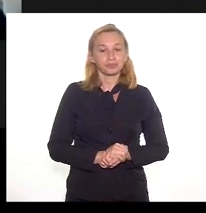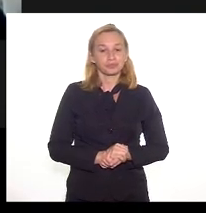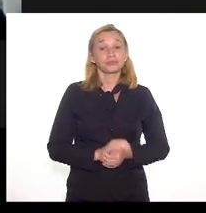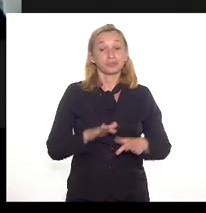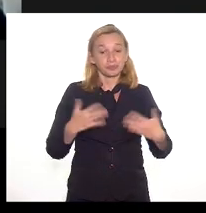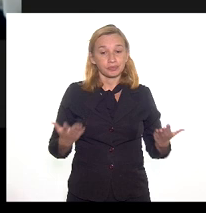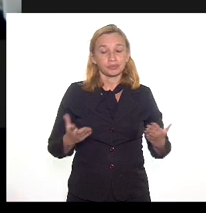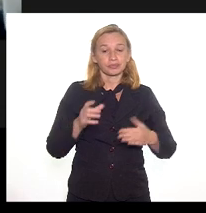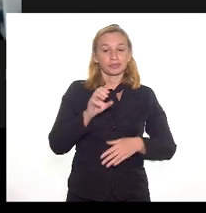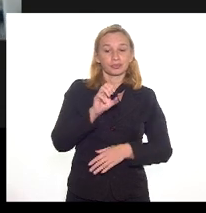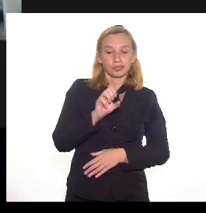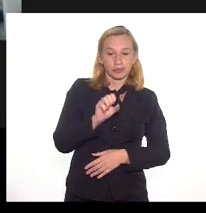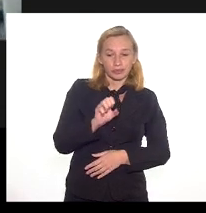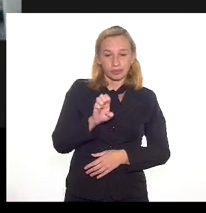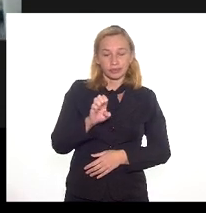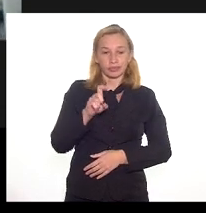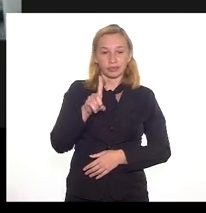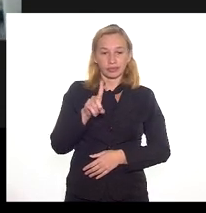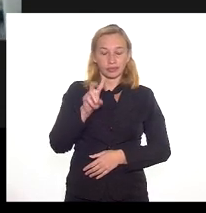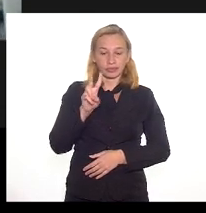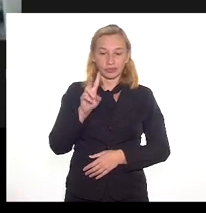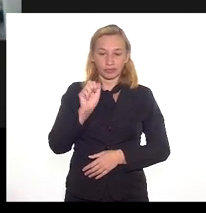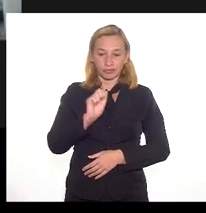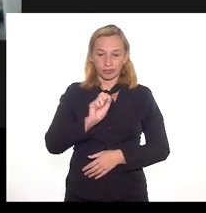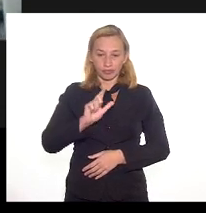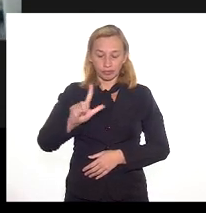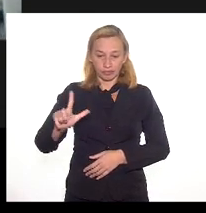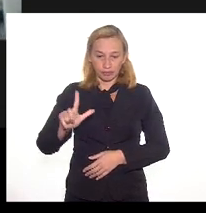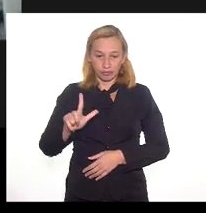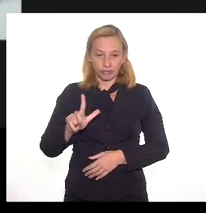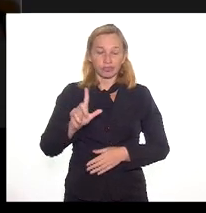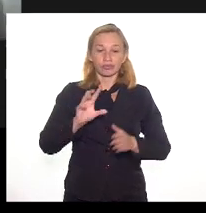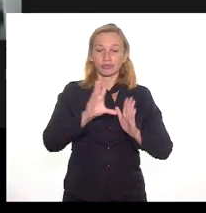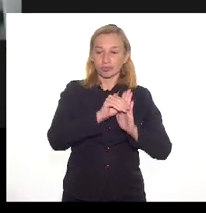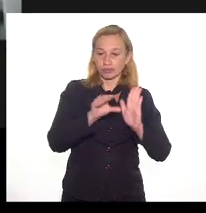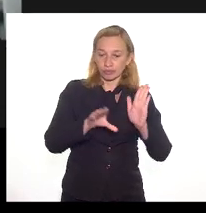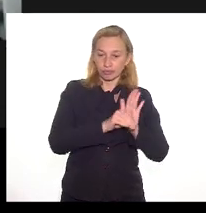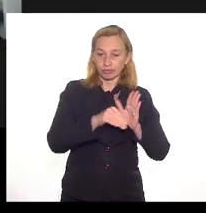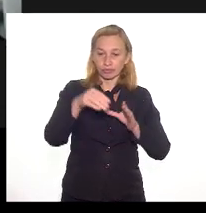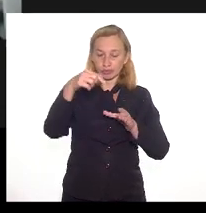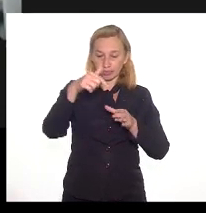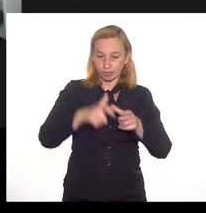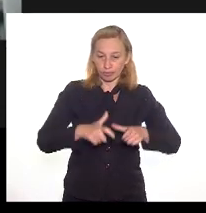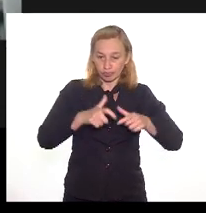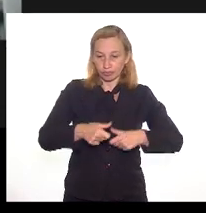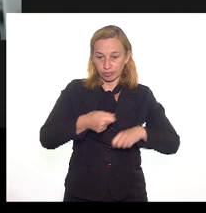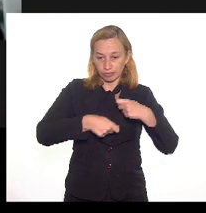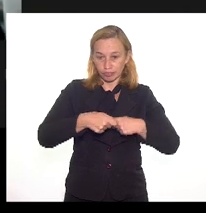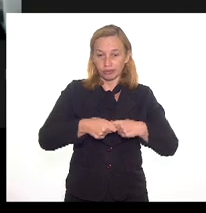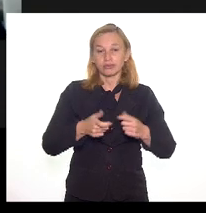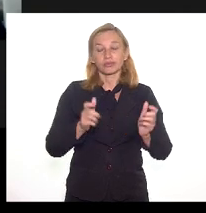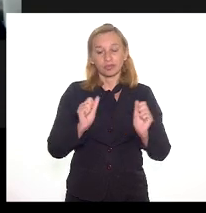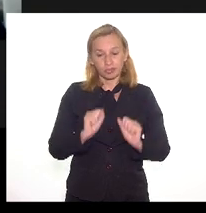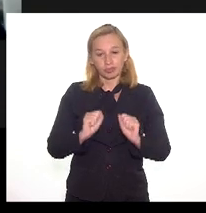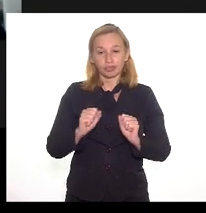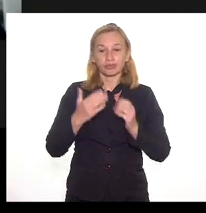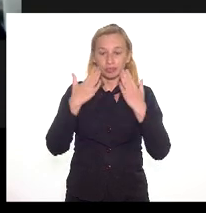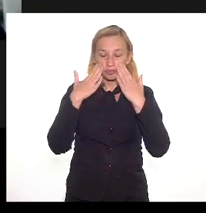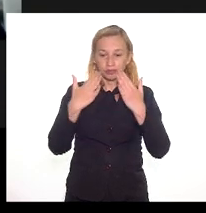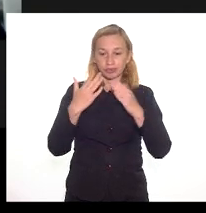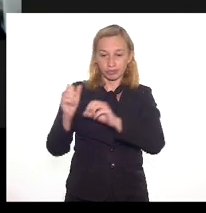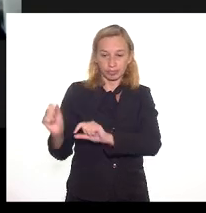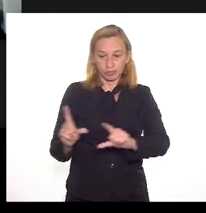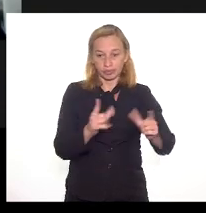Então, doutor Edival, o senhor que é o gerente setorial do conteúdo local, pode iniciar aí as suas